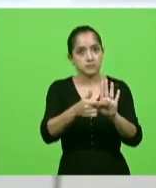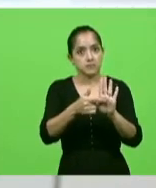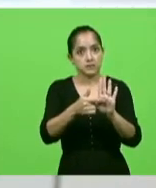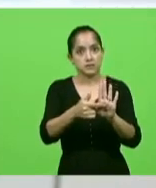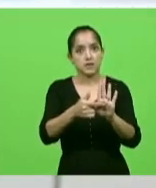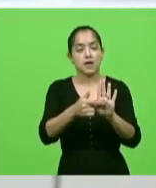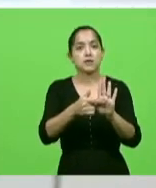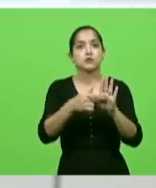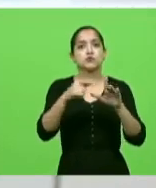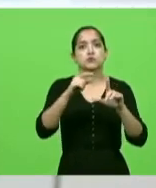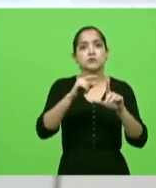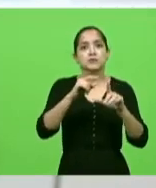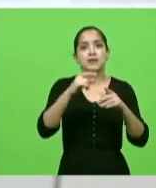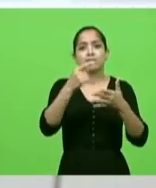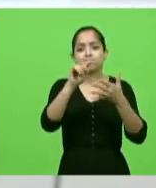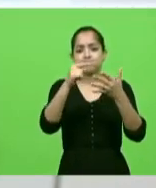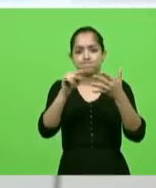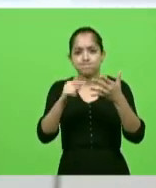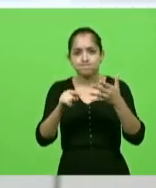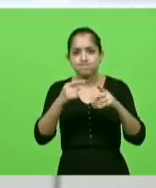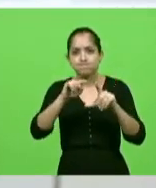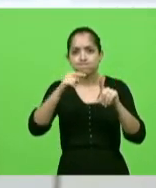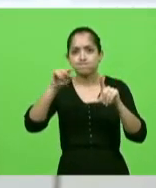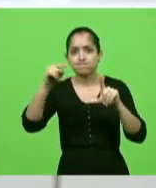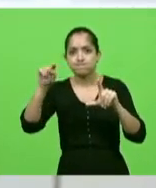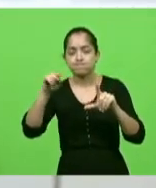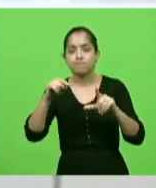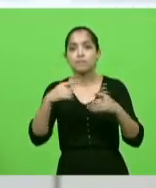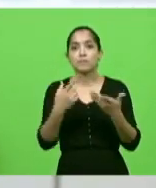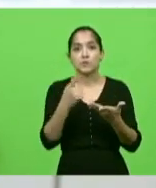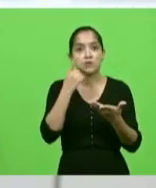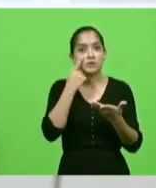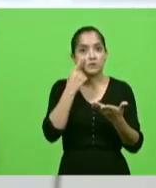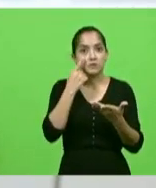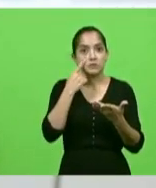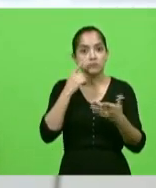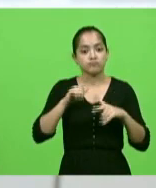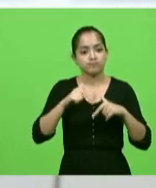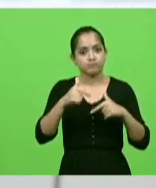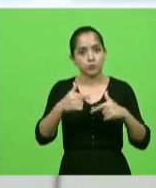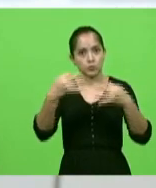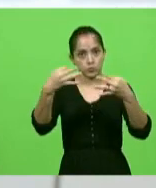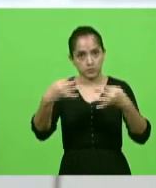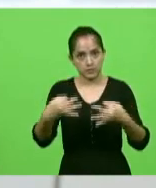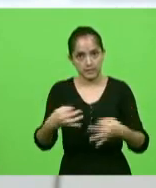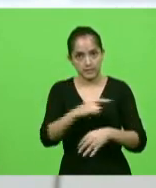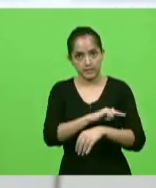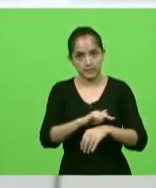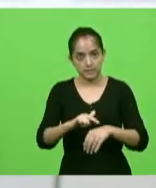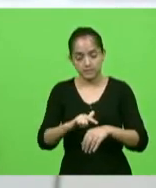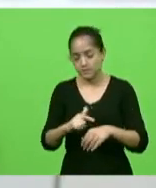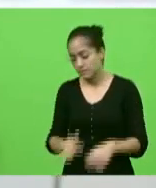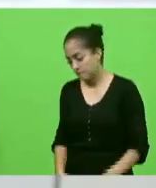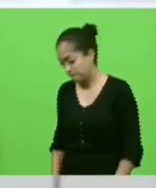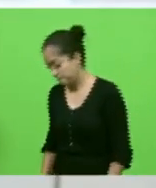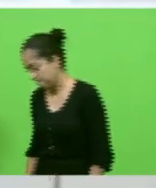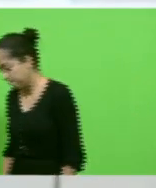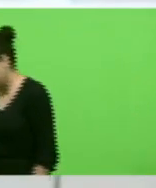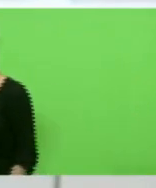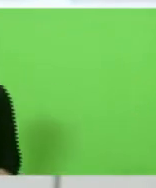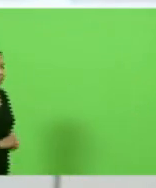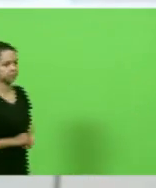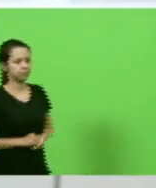dados que equivalem ao reconhecimento de uma conduta ilícita sobretudo porque as informações